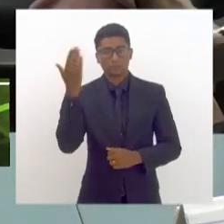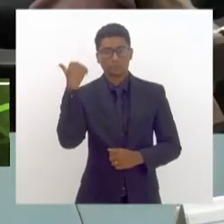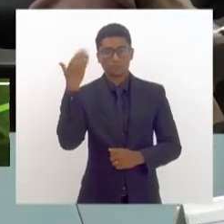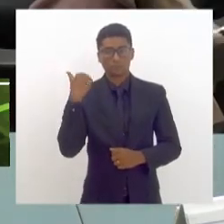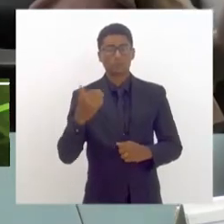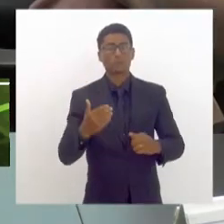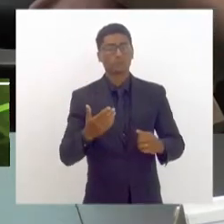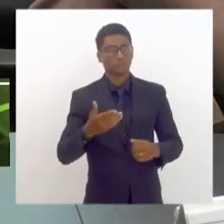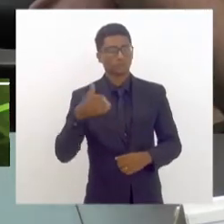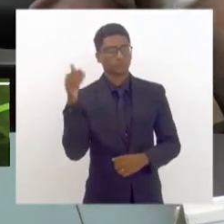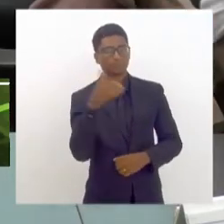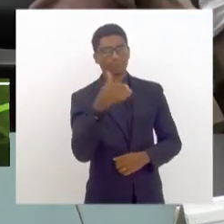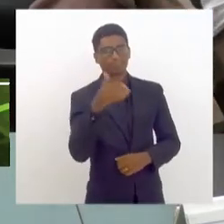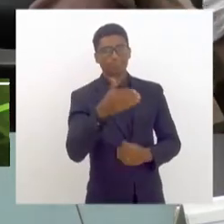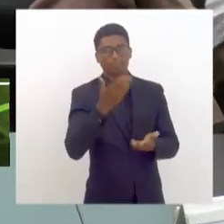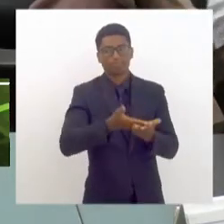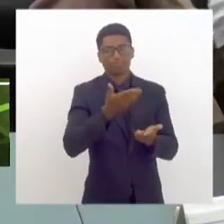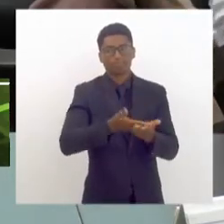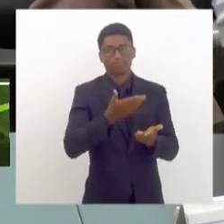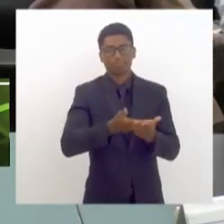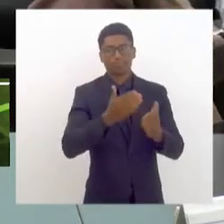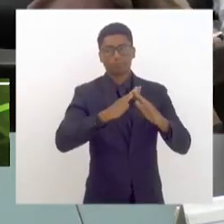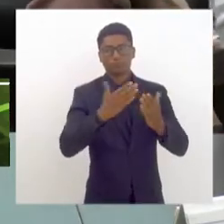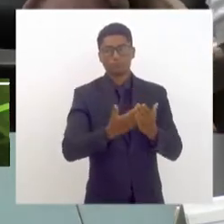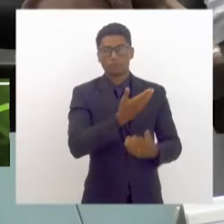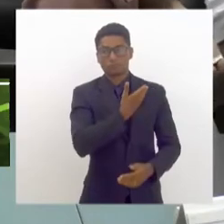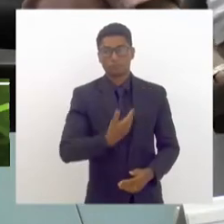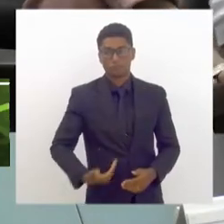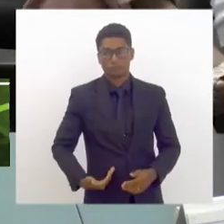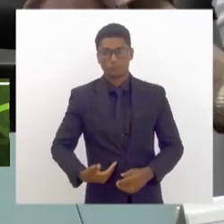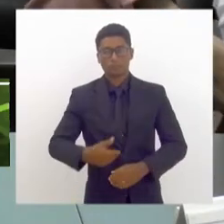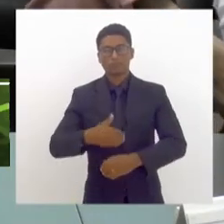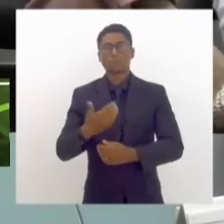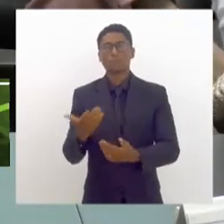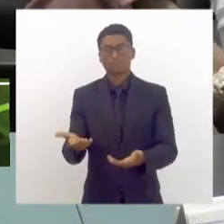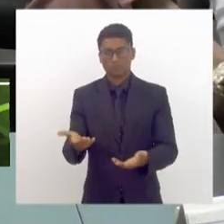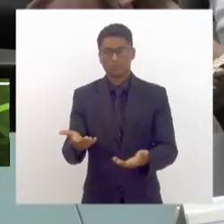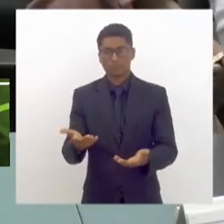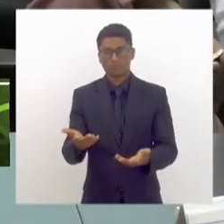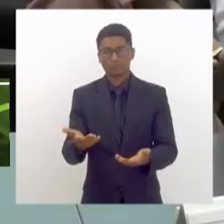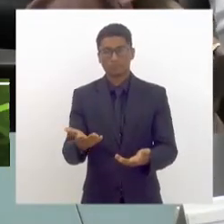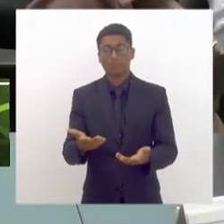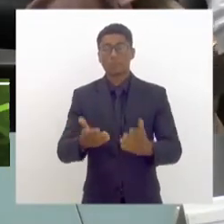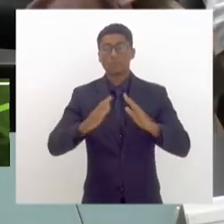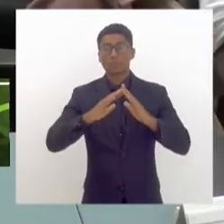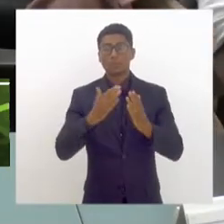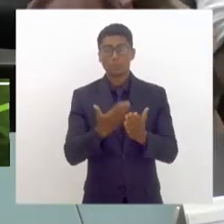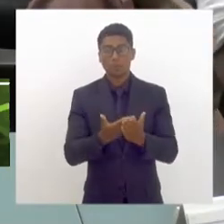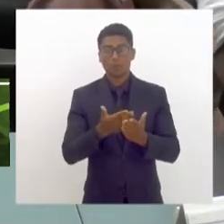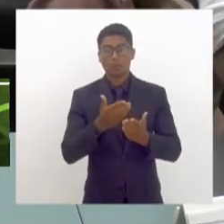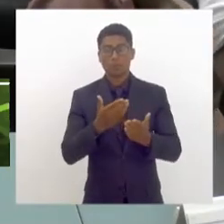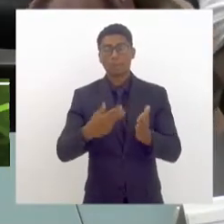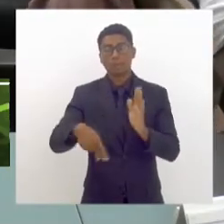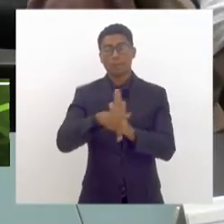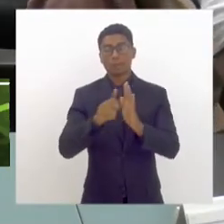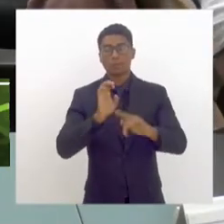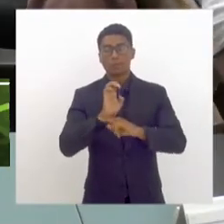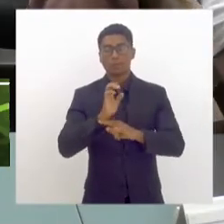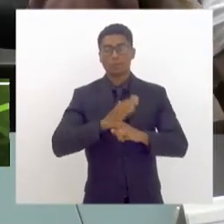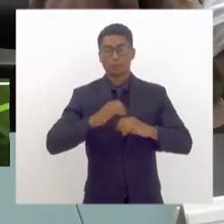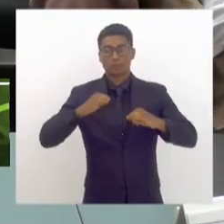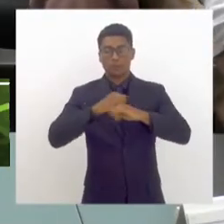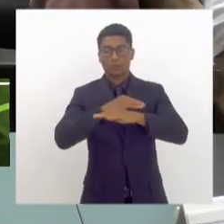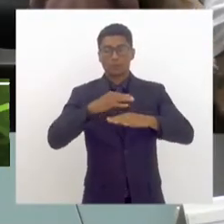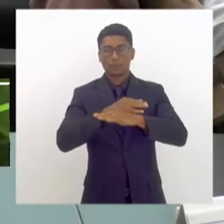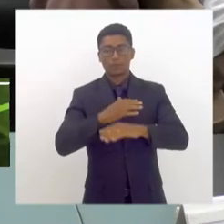escola pública, eu sou normalista, fui estudante do curso normal nível médio numa escola estadual na minha cidade. E quando eu entrei na escola, eu não sabia